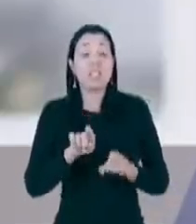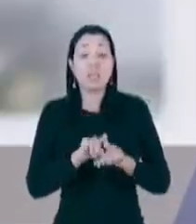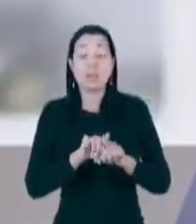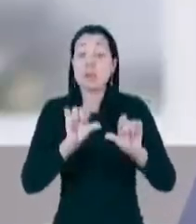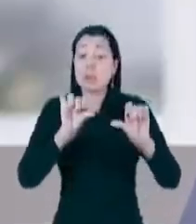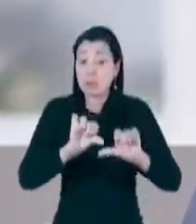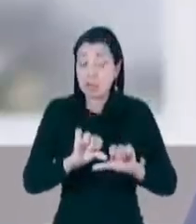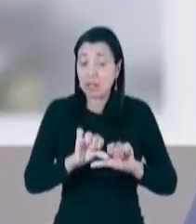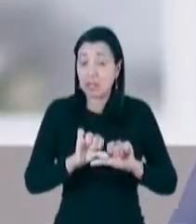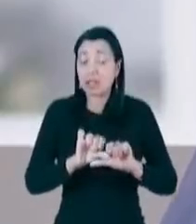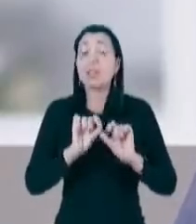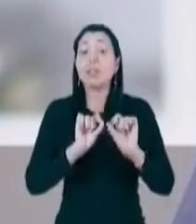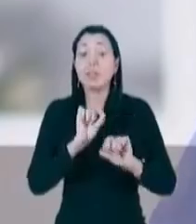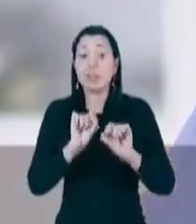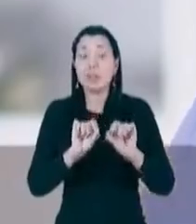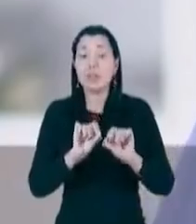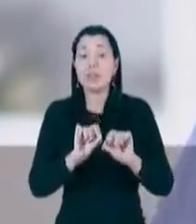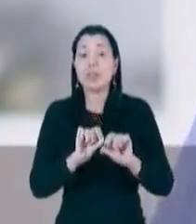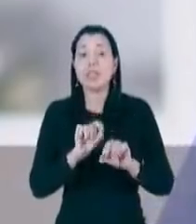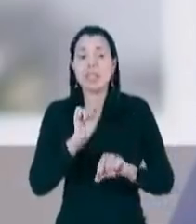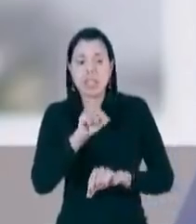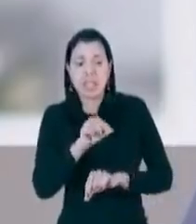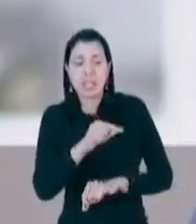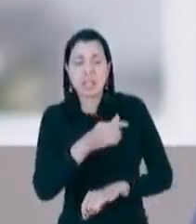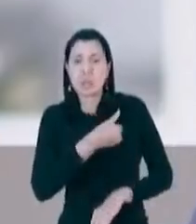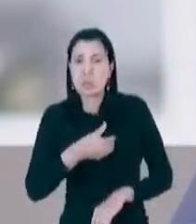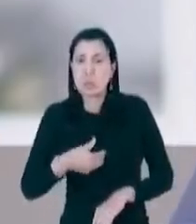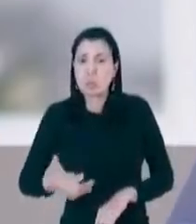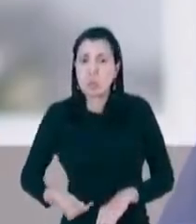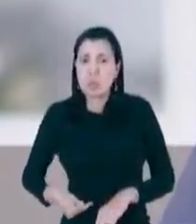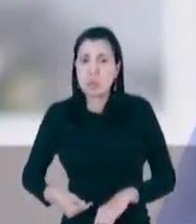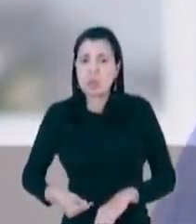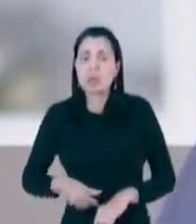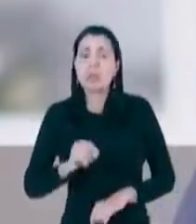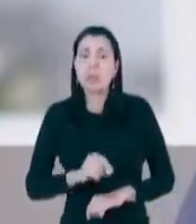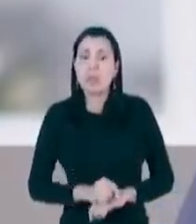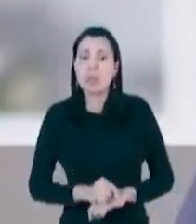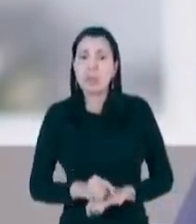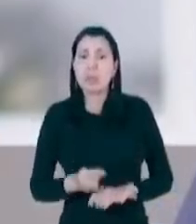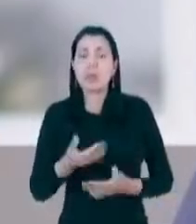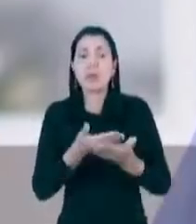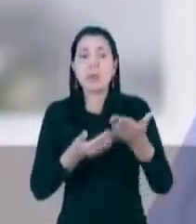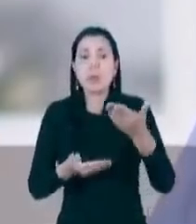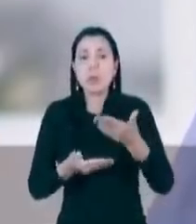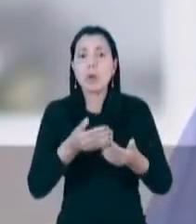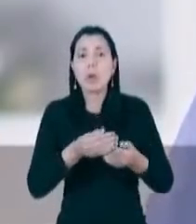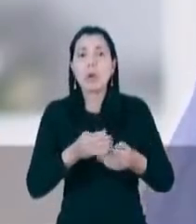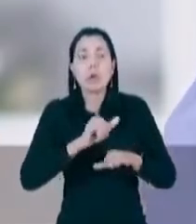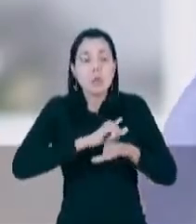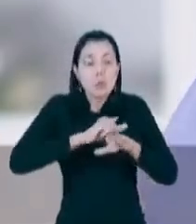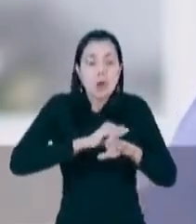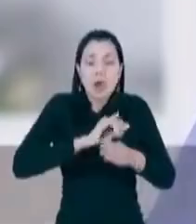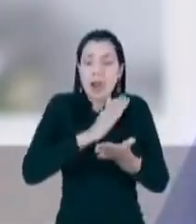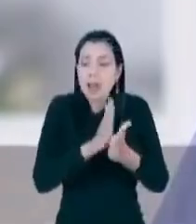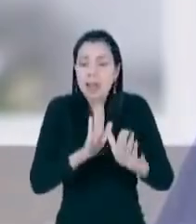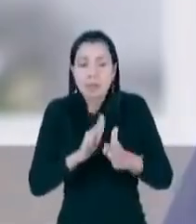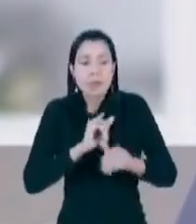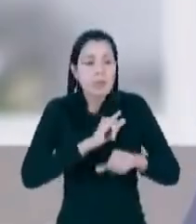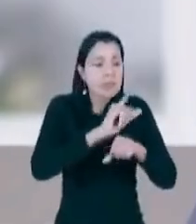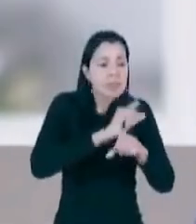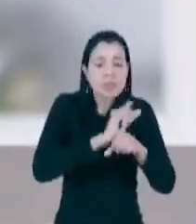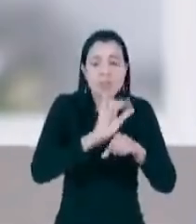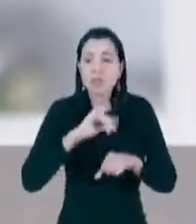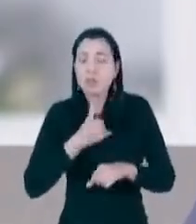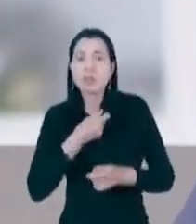bastasse a incompetência e o descaso desse governo, a Operação Lava Jato destruiu setores estratégicos da